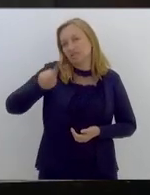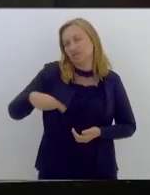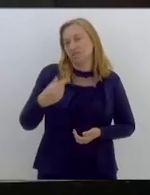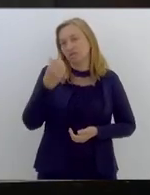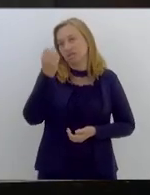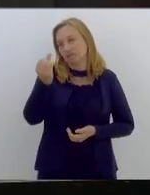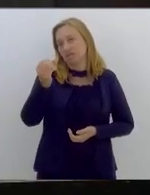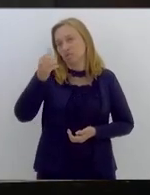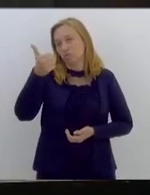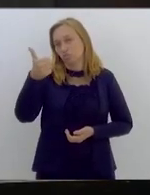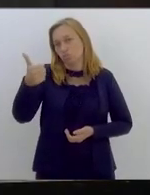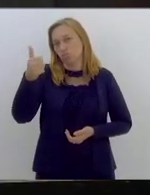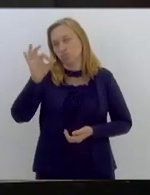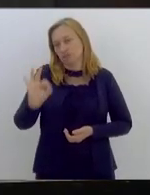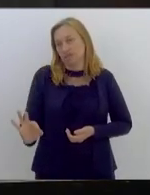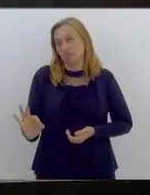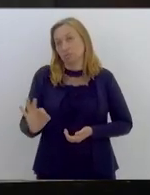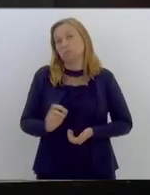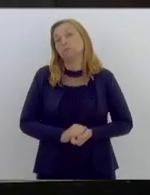13,01%